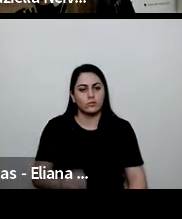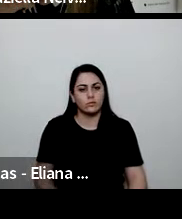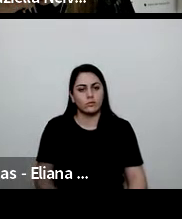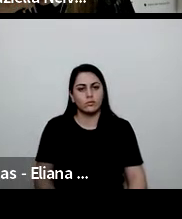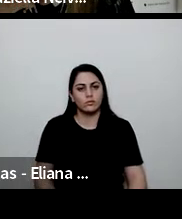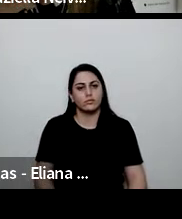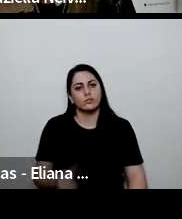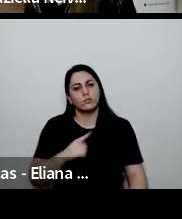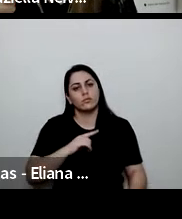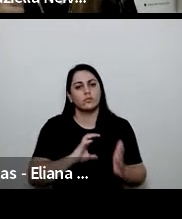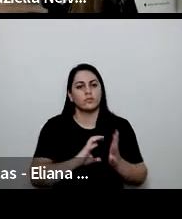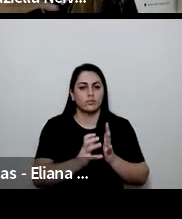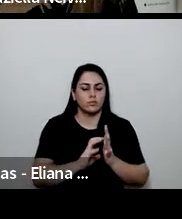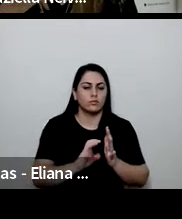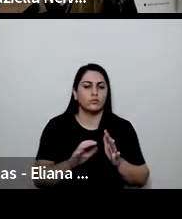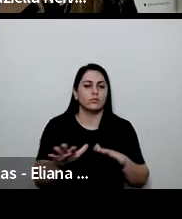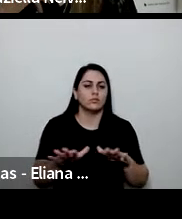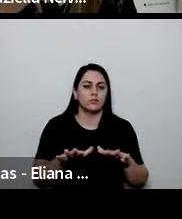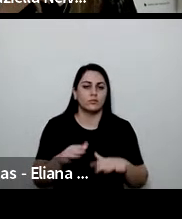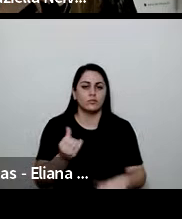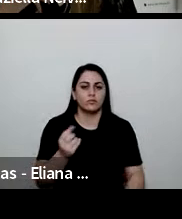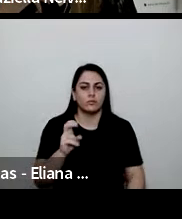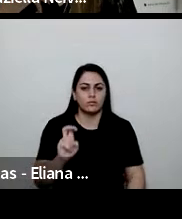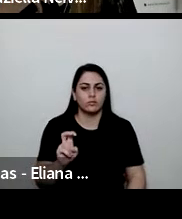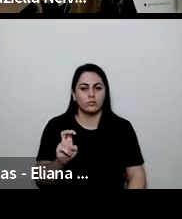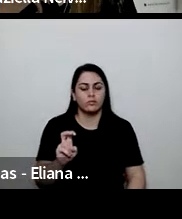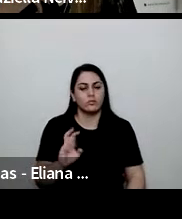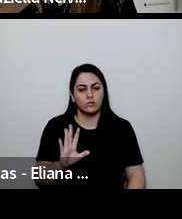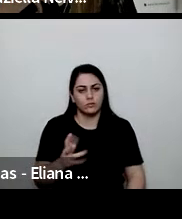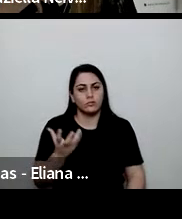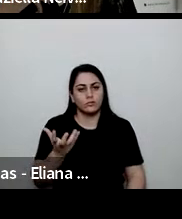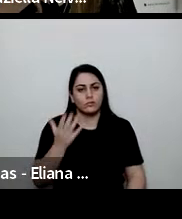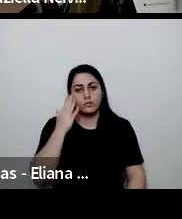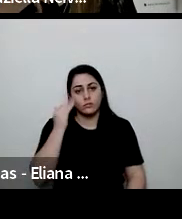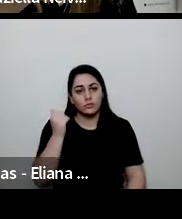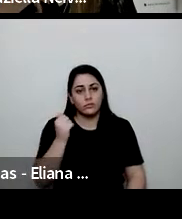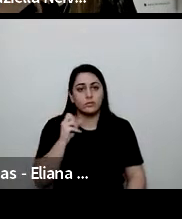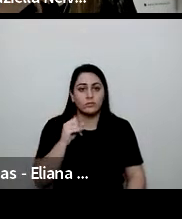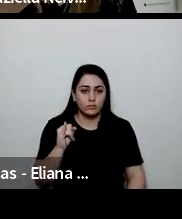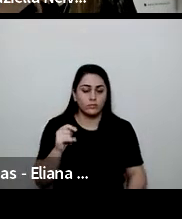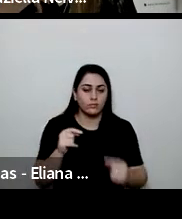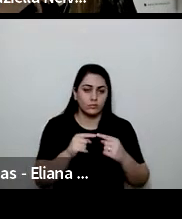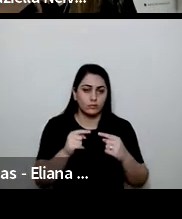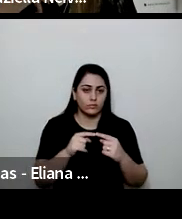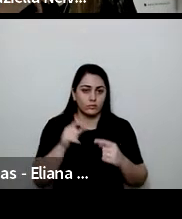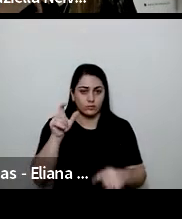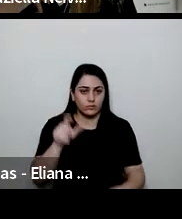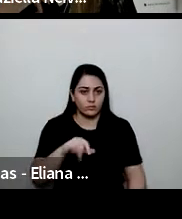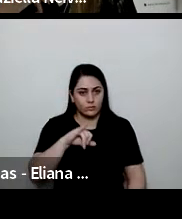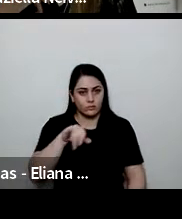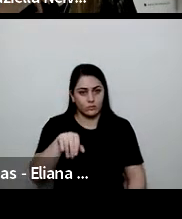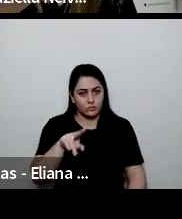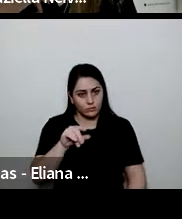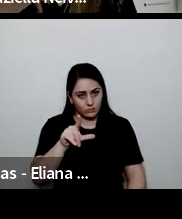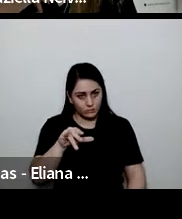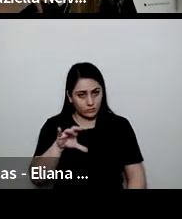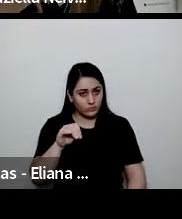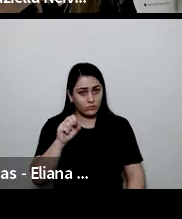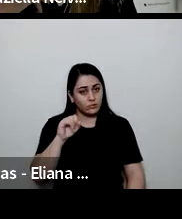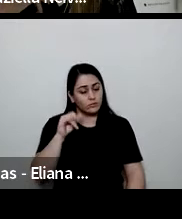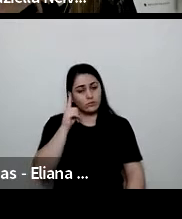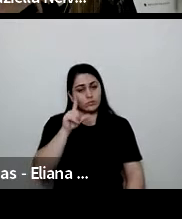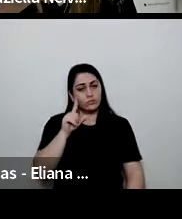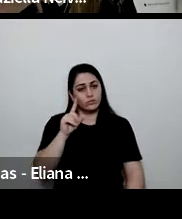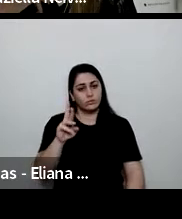giro movimento 65 muito bem Eu queria saber se é esse Junho se já soubesse me responde